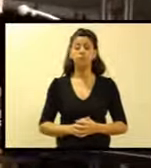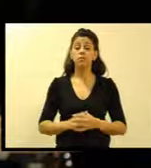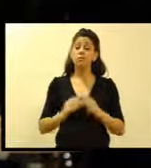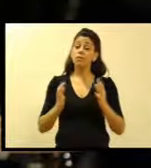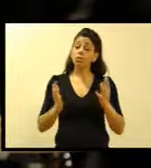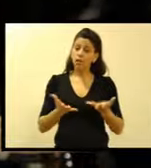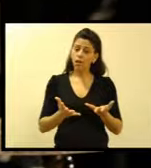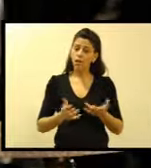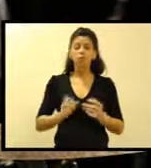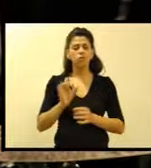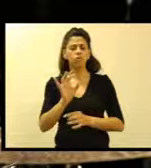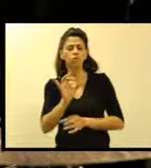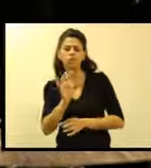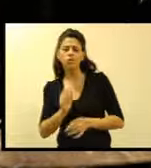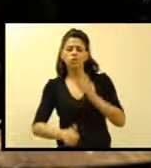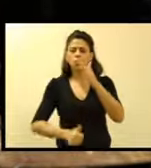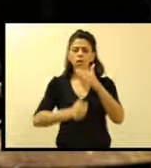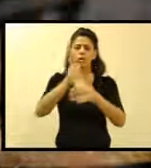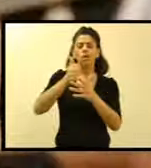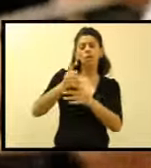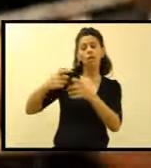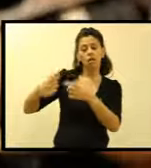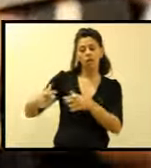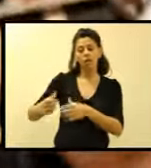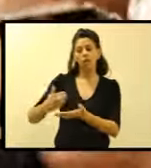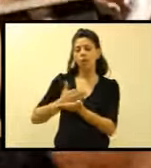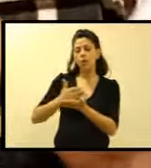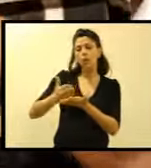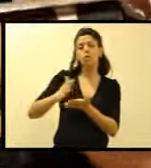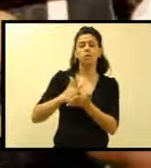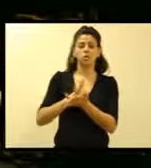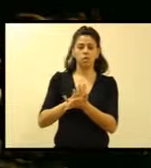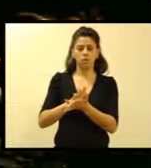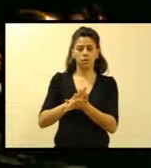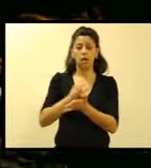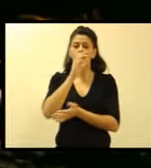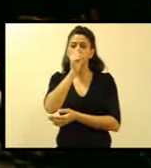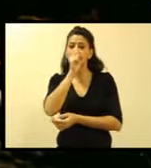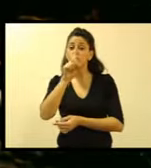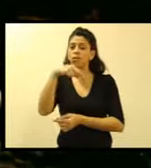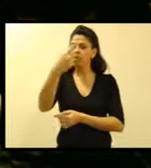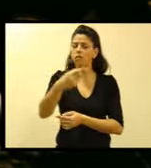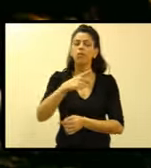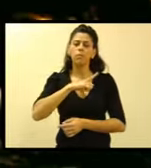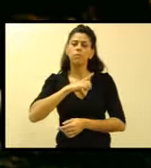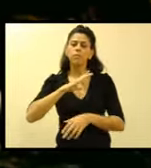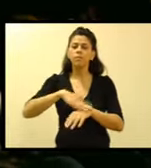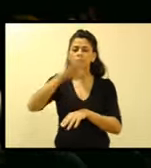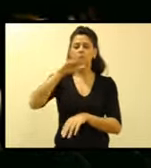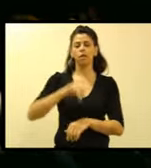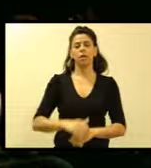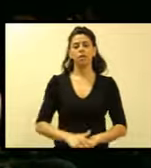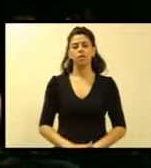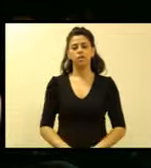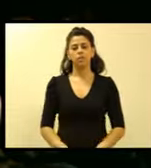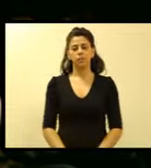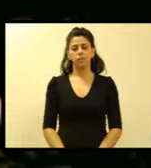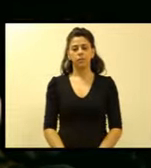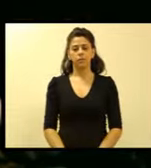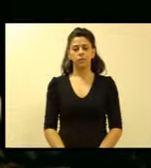Essa foi só a primeira das praças tomadas pelo samba. Próximo sábado tem mais. Tá vendo aquela